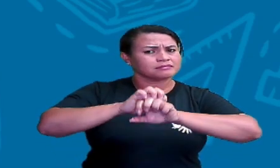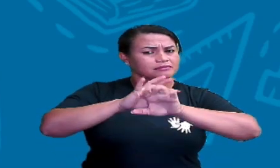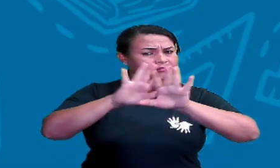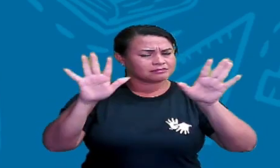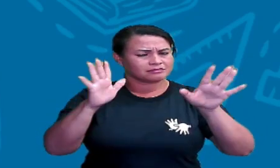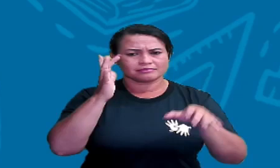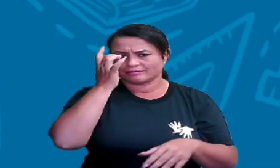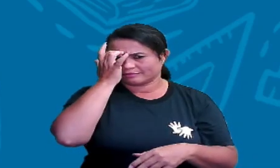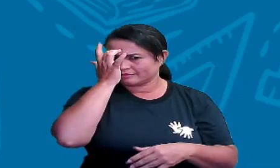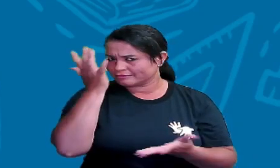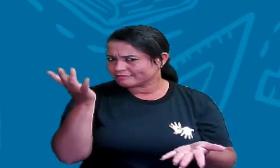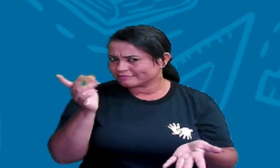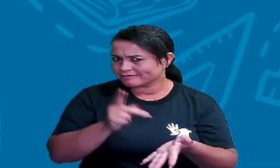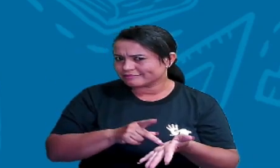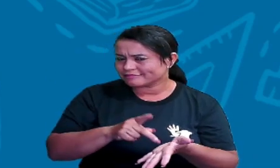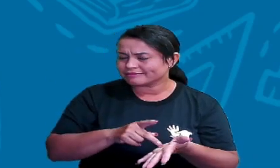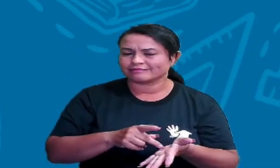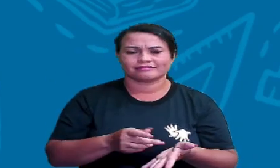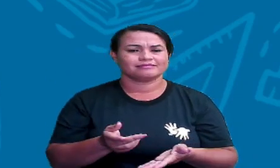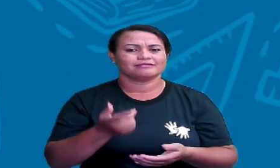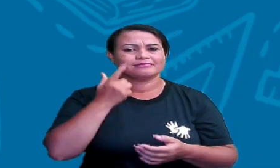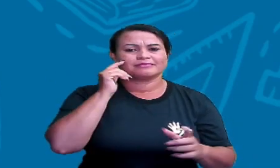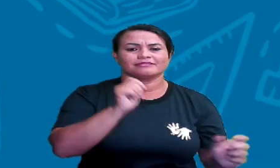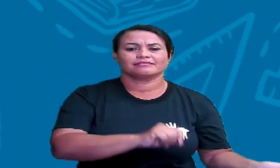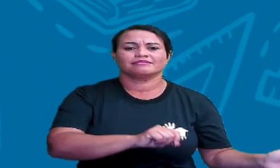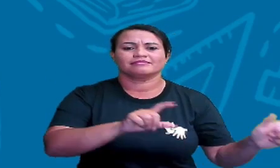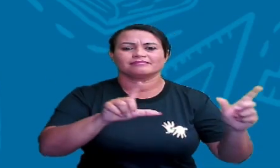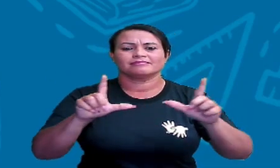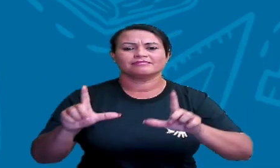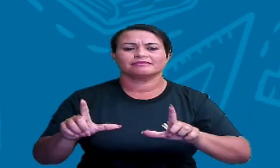muito fácil, né, gente? Vamos para o próximo.